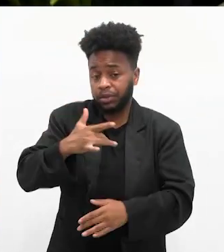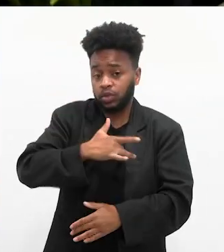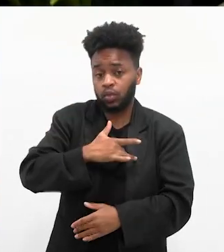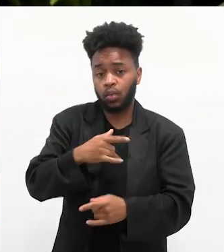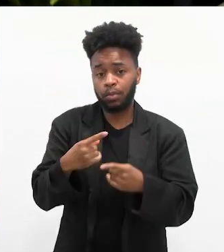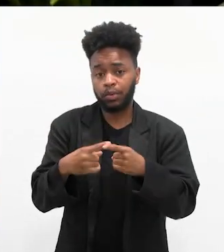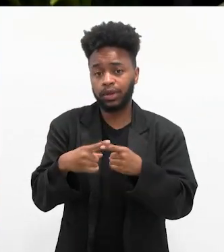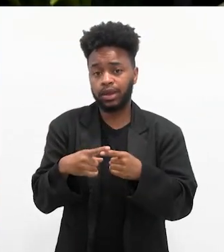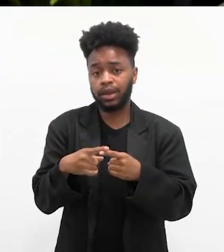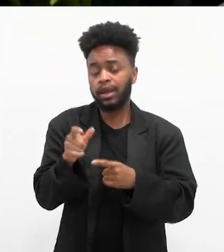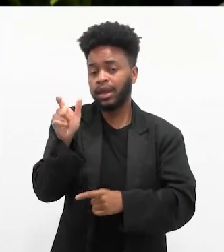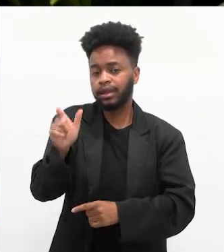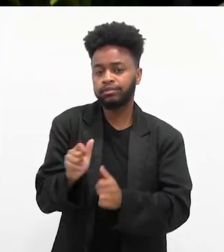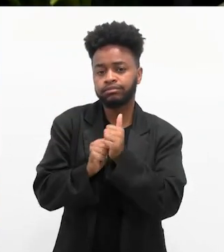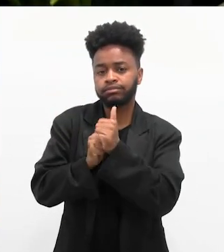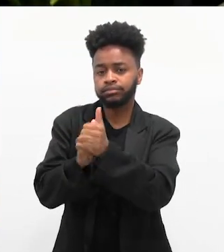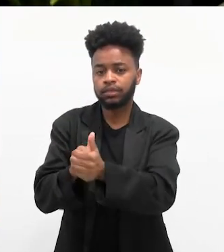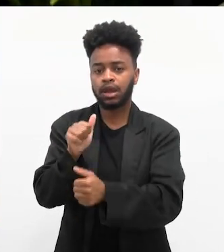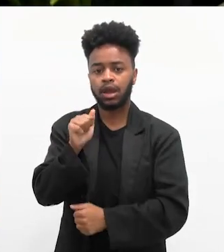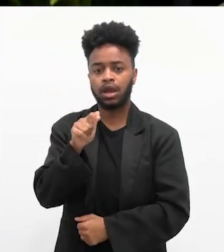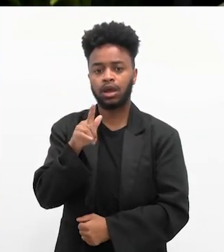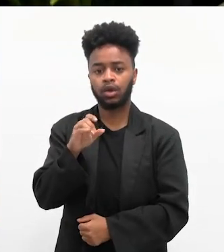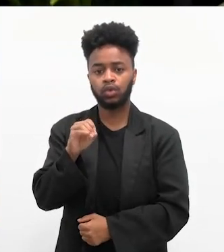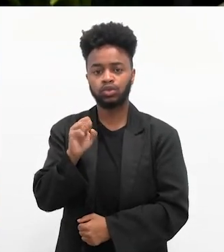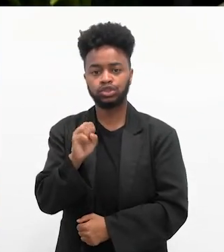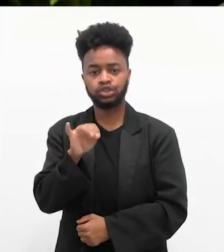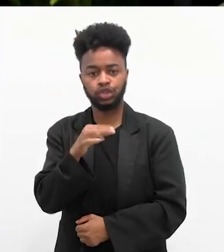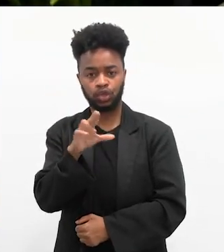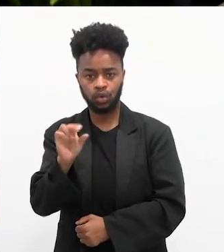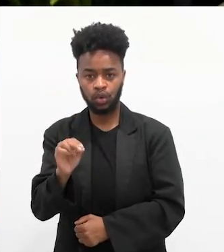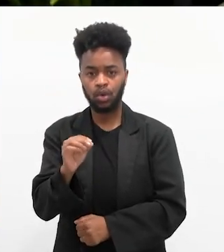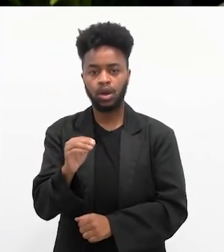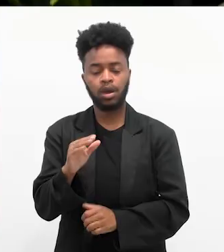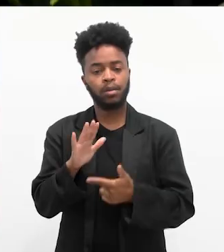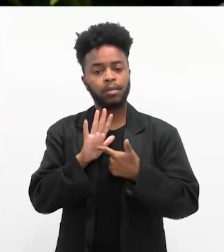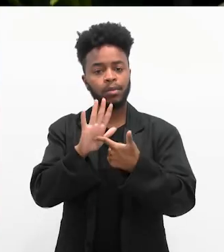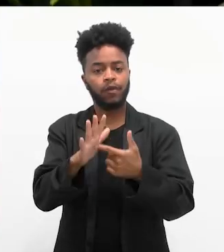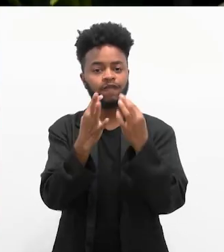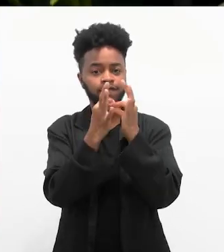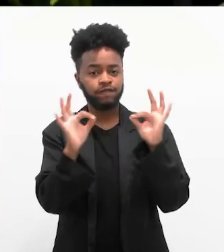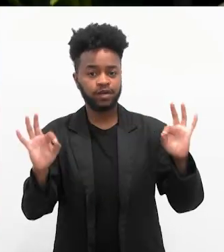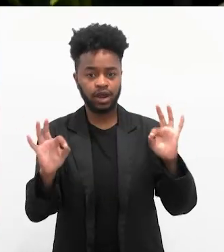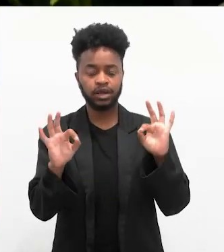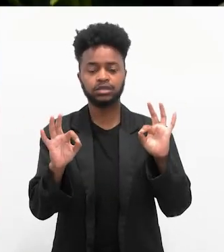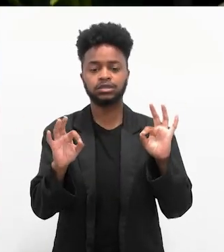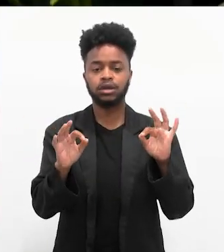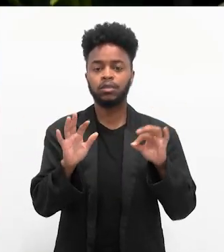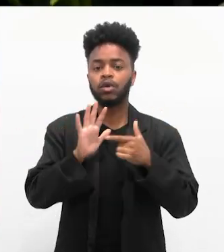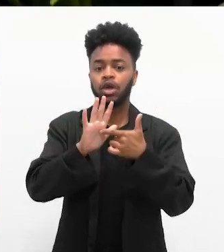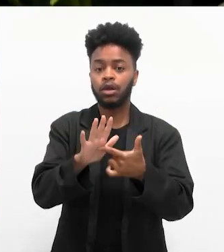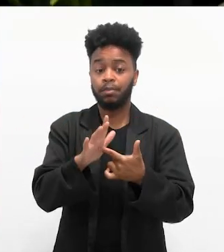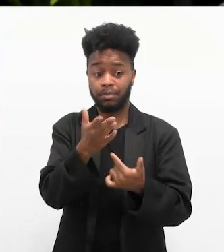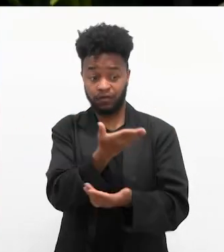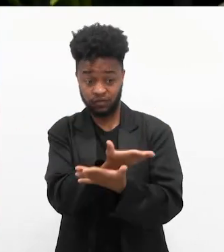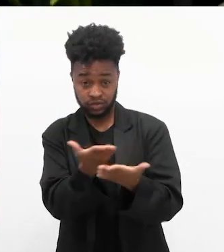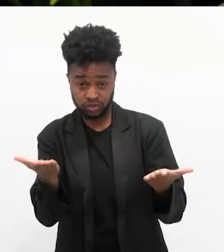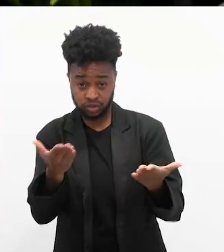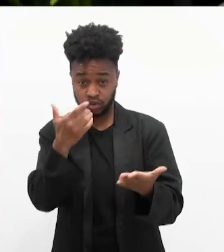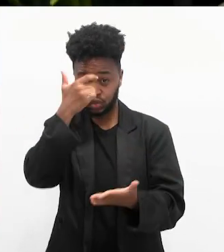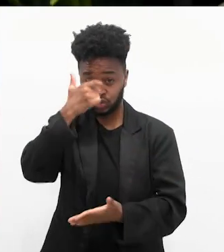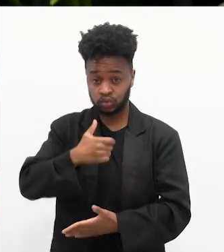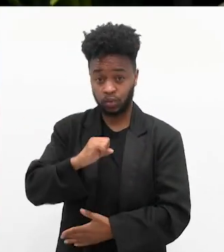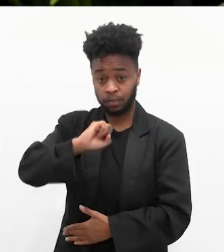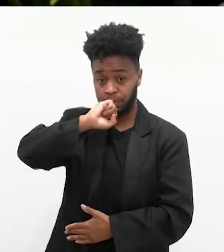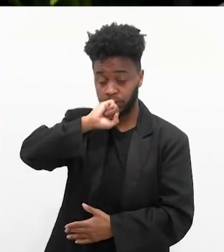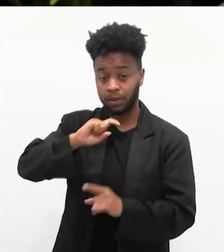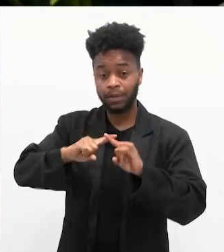me tocou muito quando ele, por ser agostiniano, traz a fala de Agostinho que diz, para vós sou